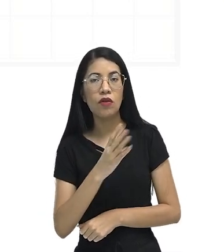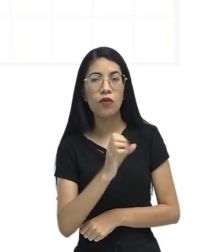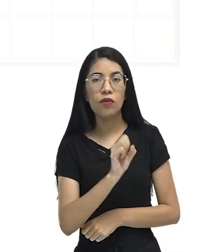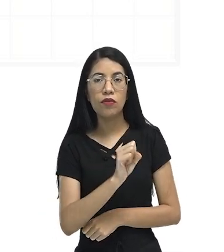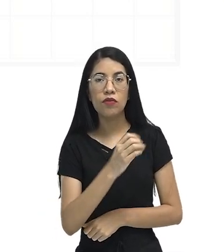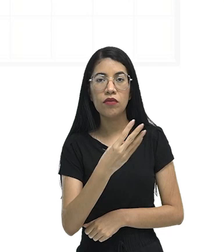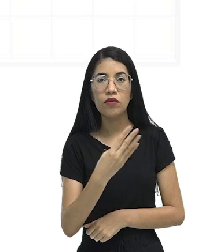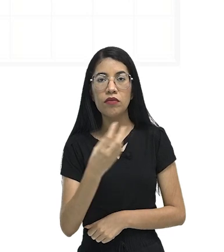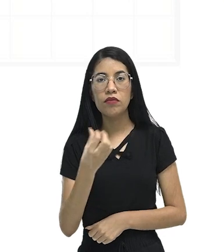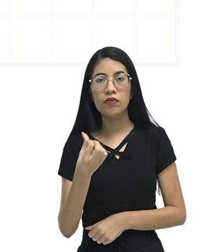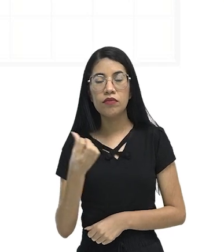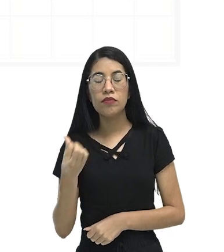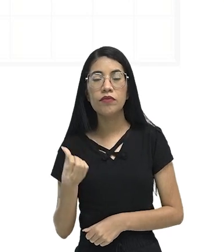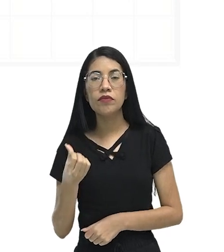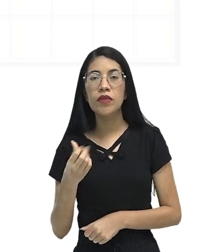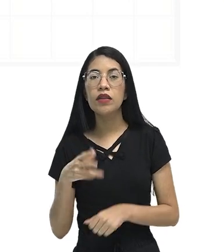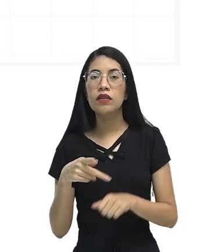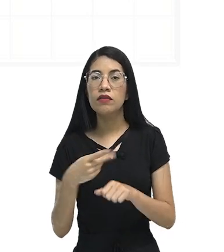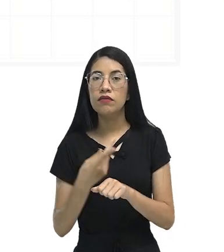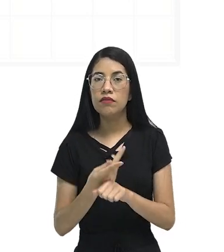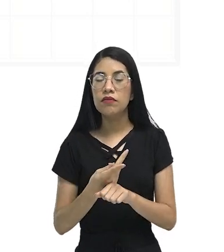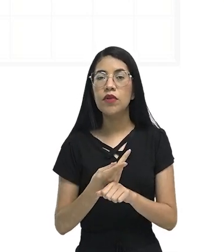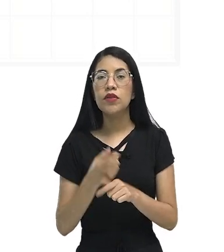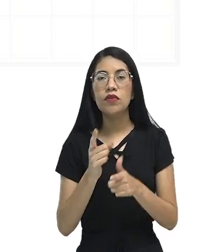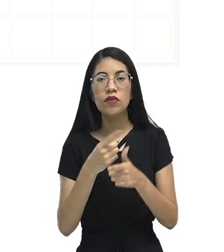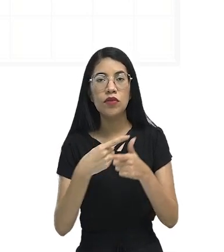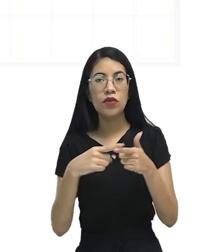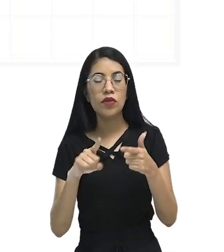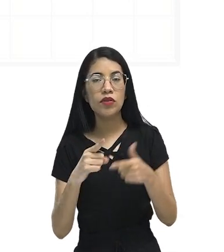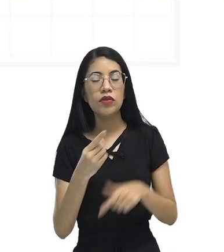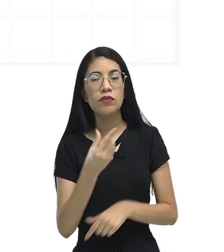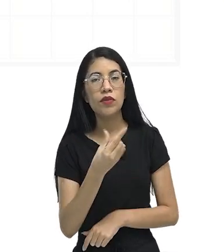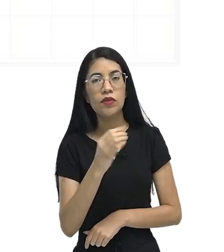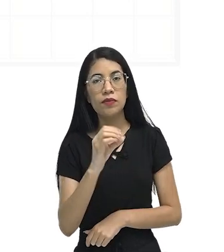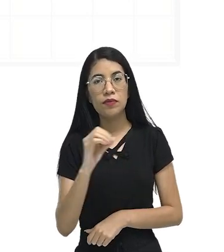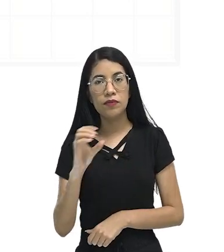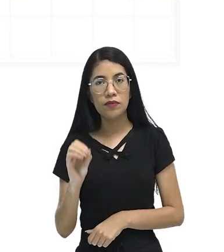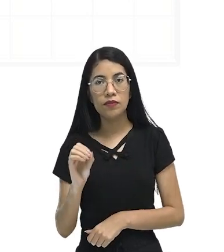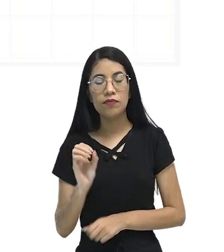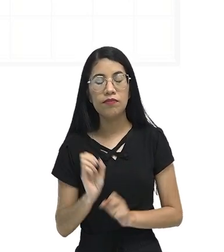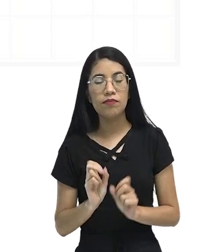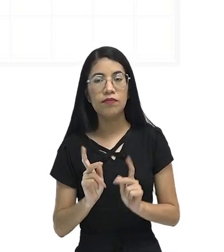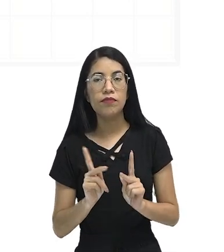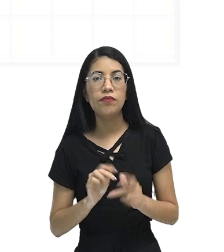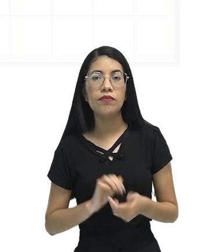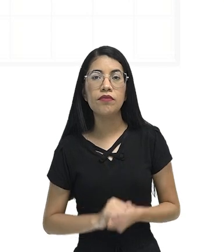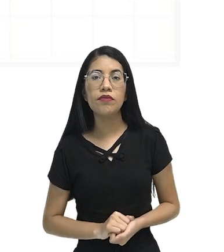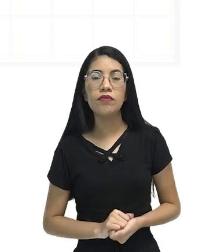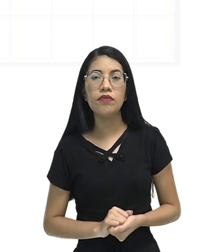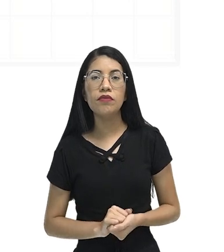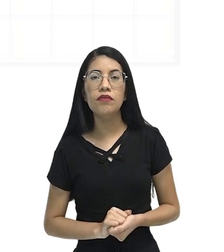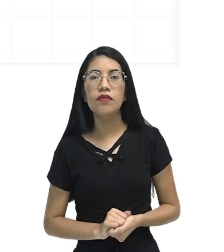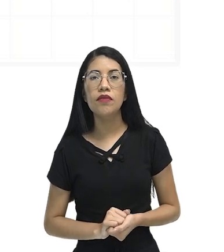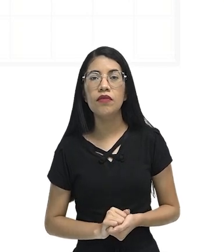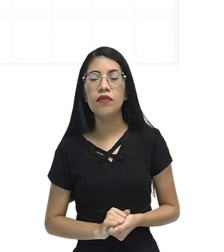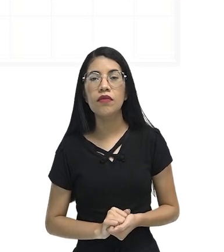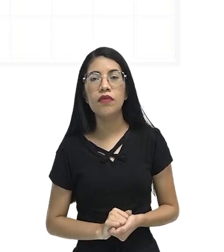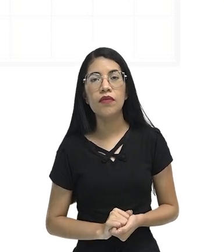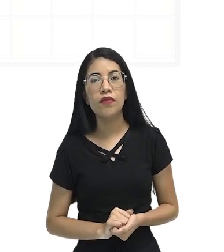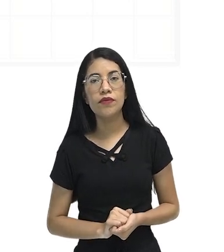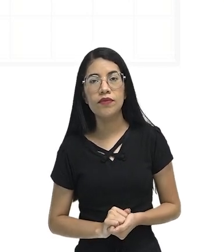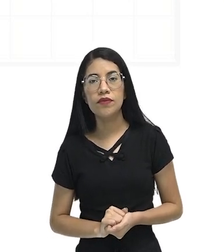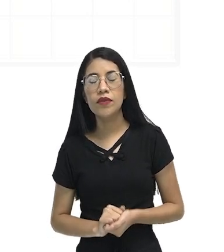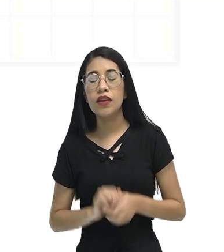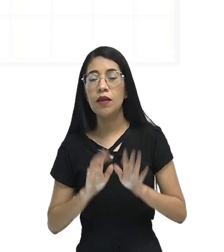8466, e em seguida dividi tudo por 1000, tá certo? Professor, como